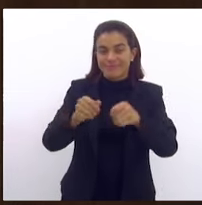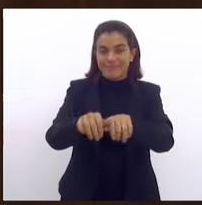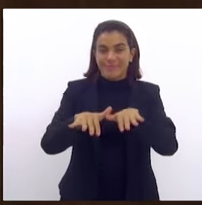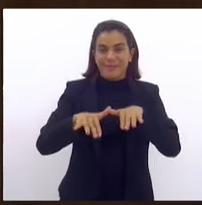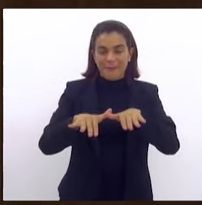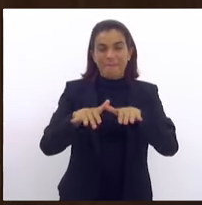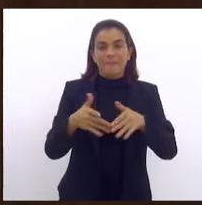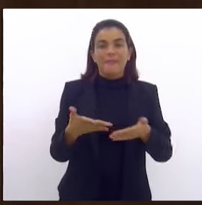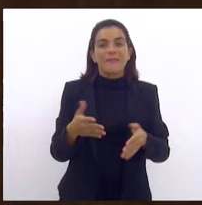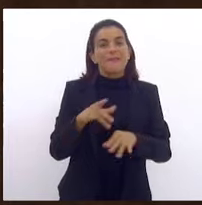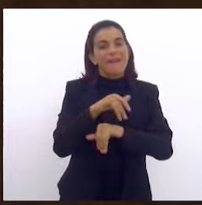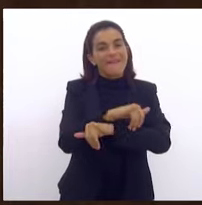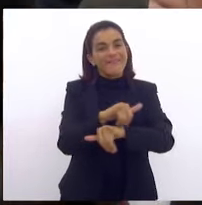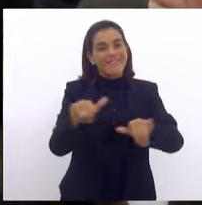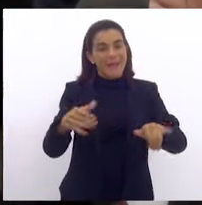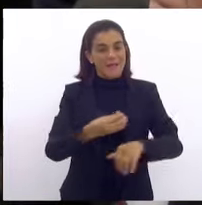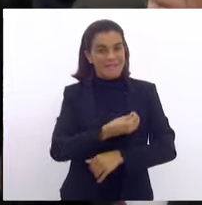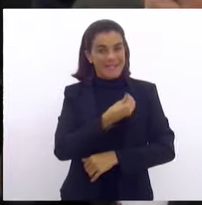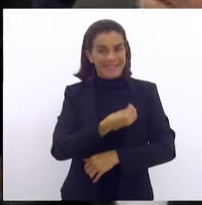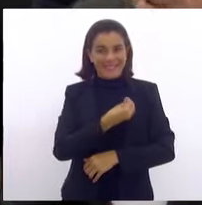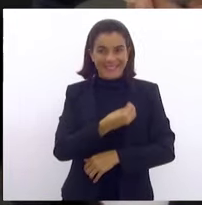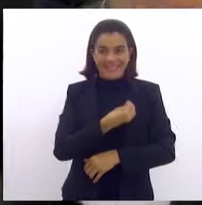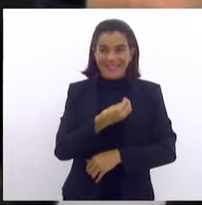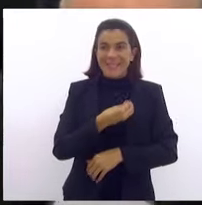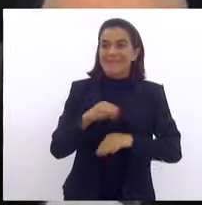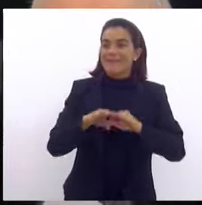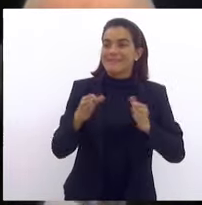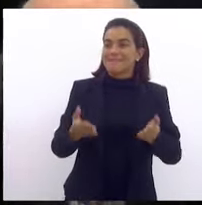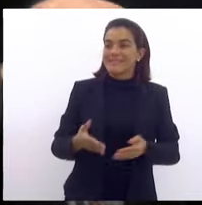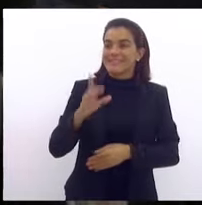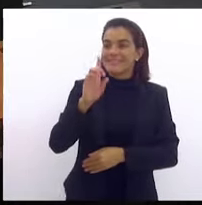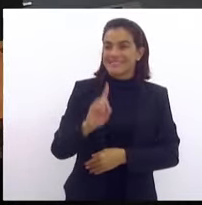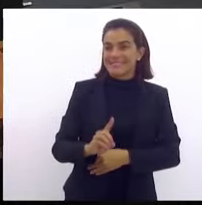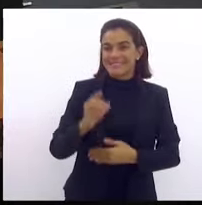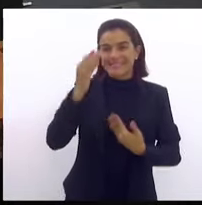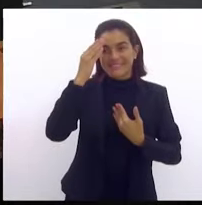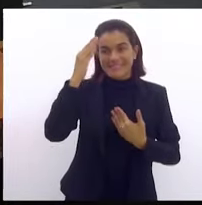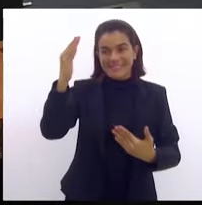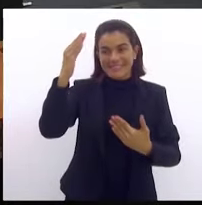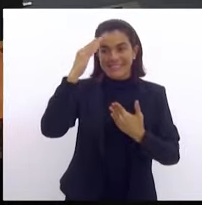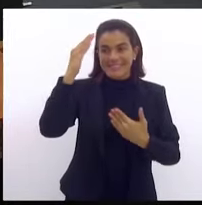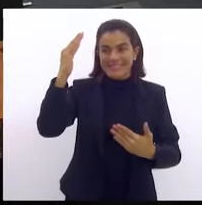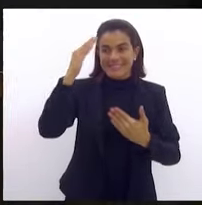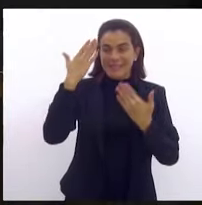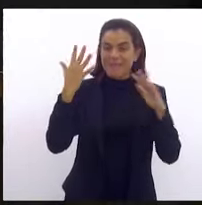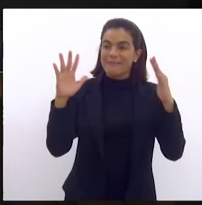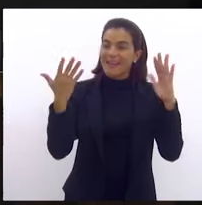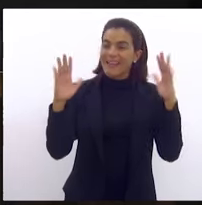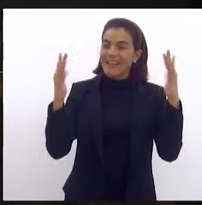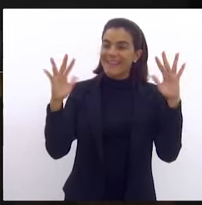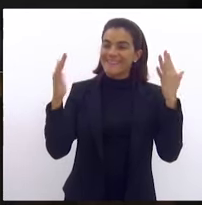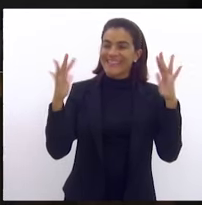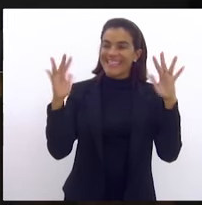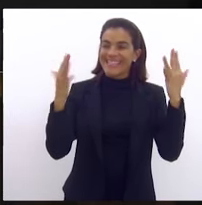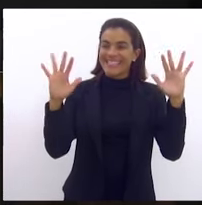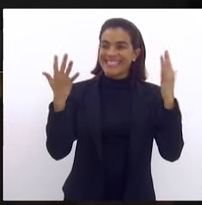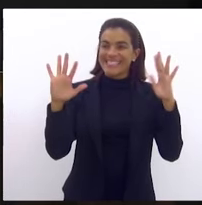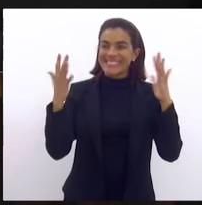fica registrado a presença de todos os parlamentares e da mesa diretora. Muito obrigado. Parabéns a todos